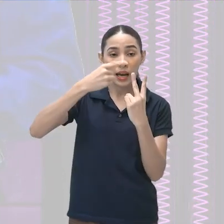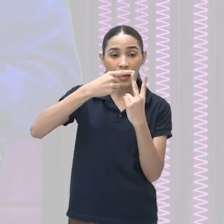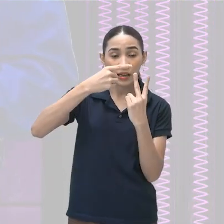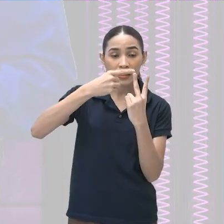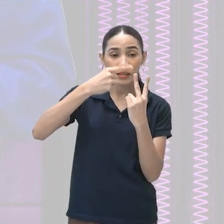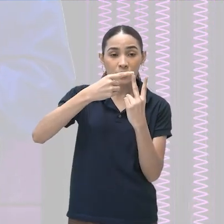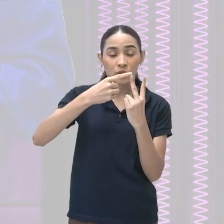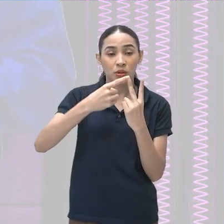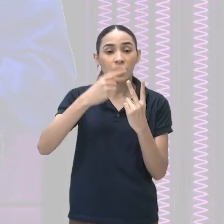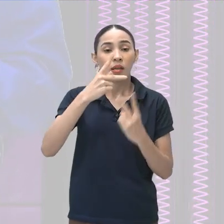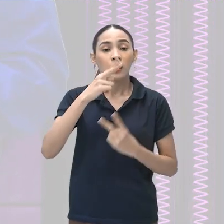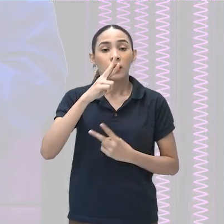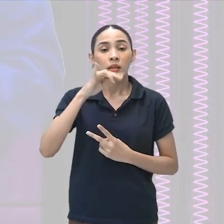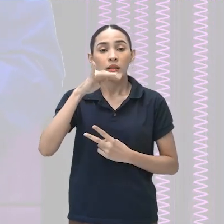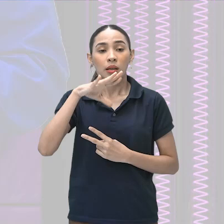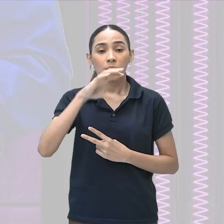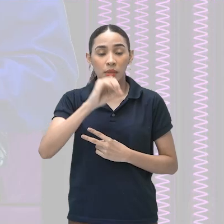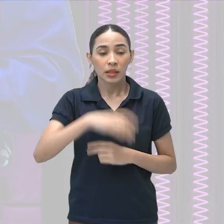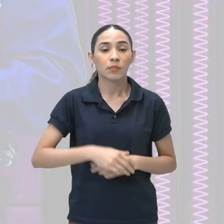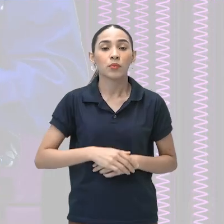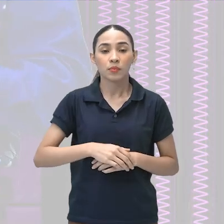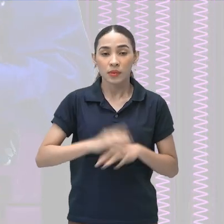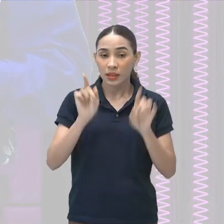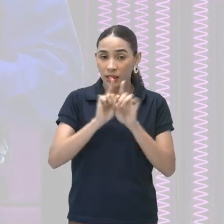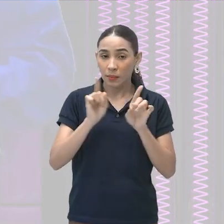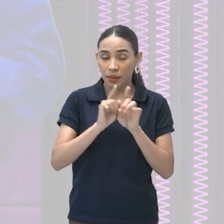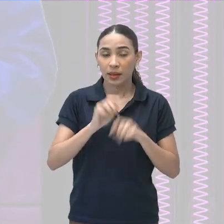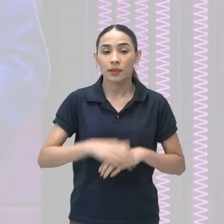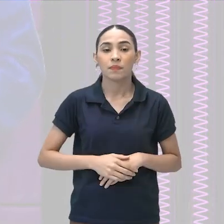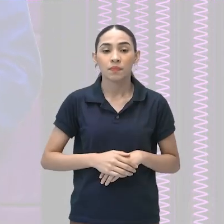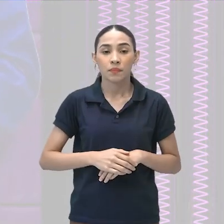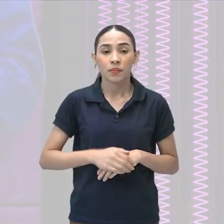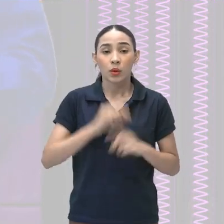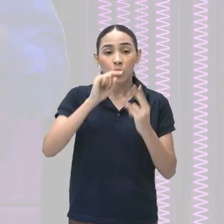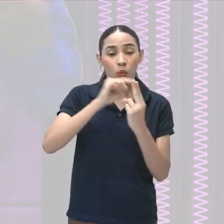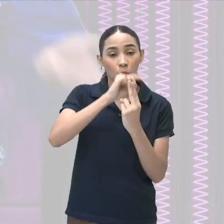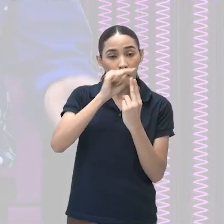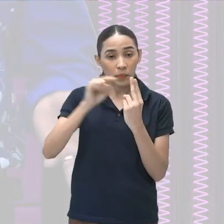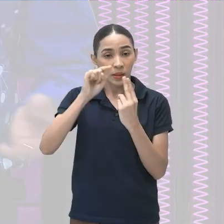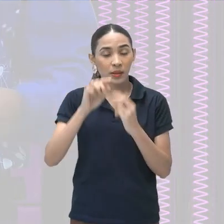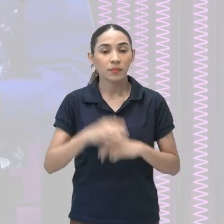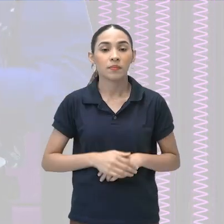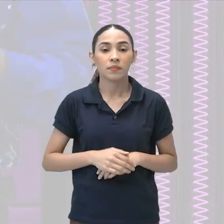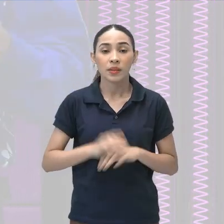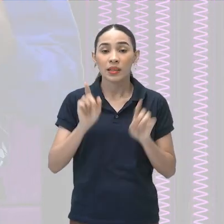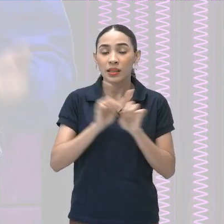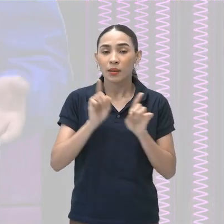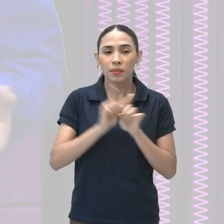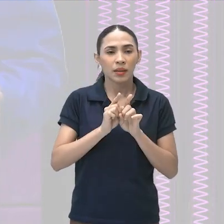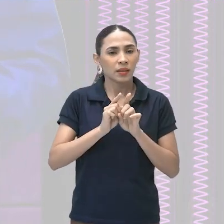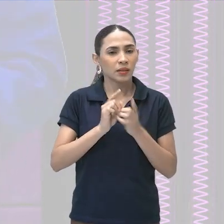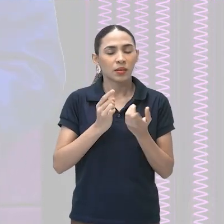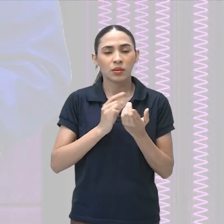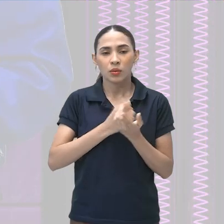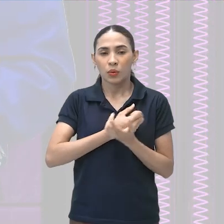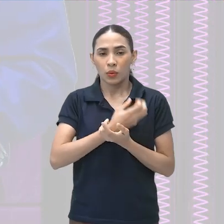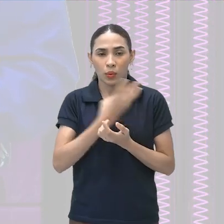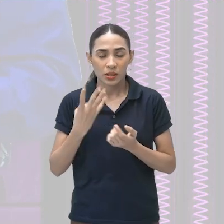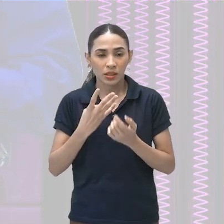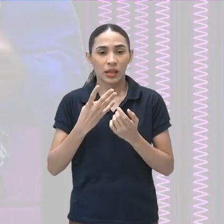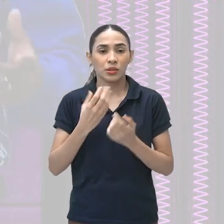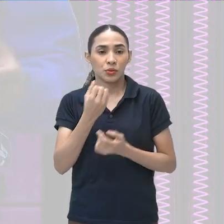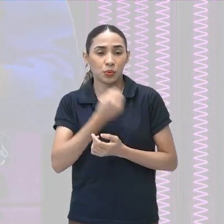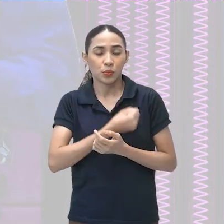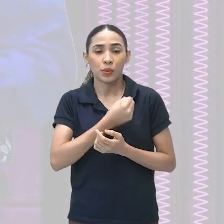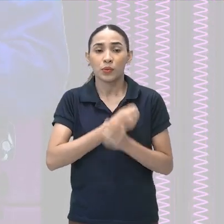números primos, elas são números irracionais, o próprio π, tem o φ e tem uma quantidade de